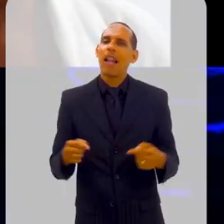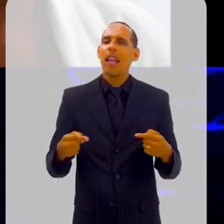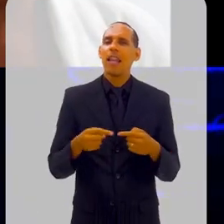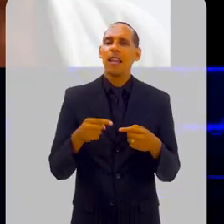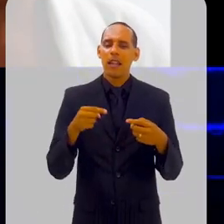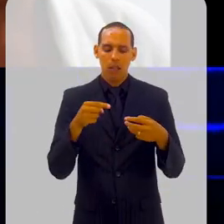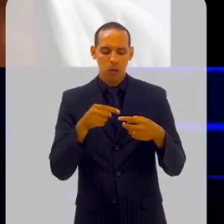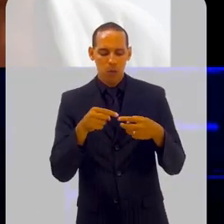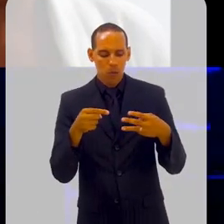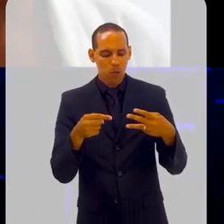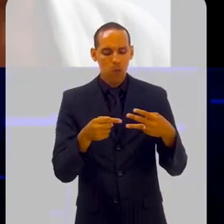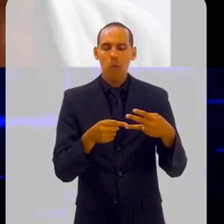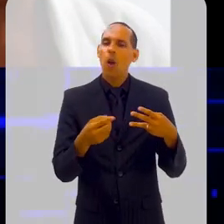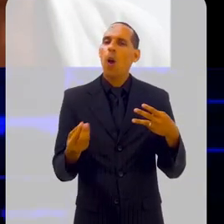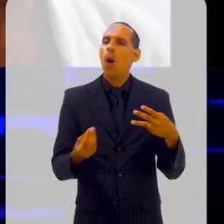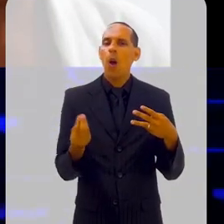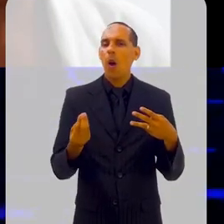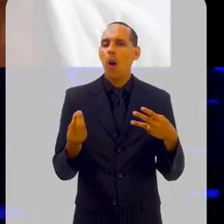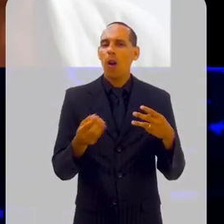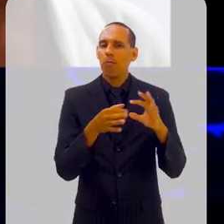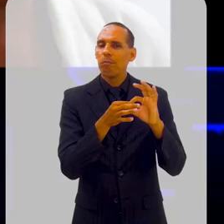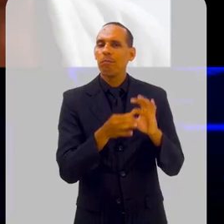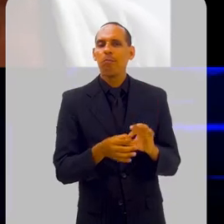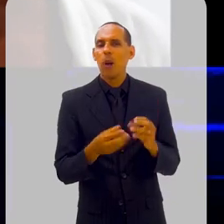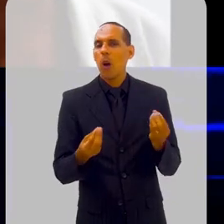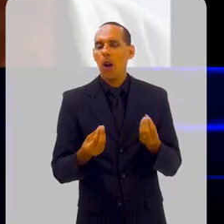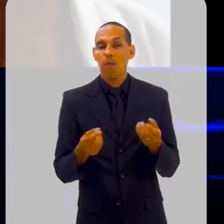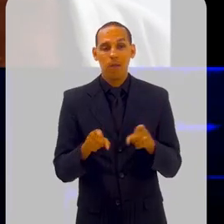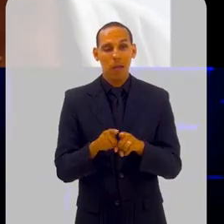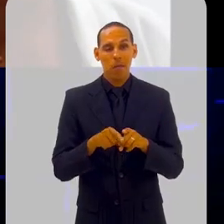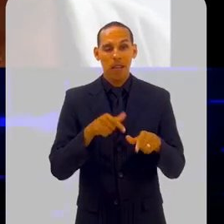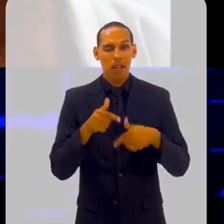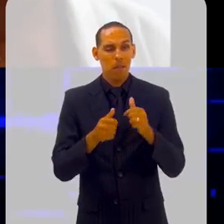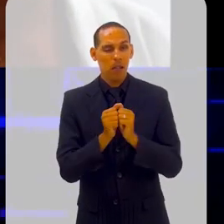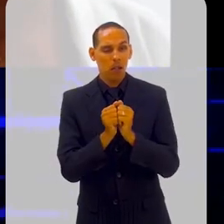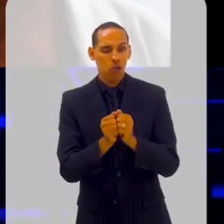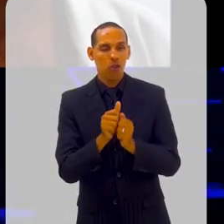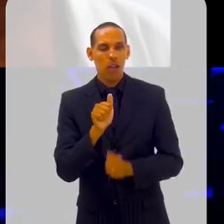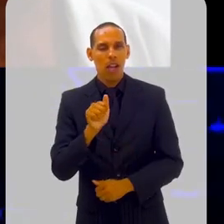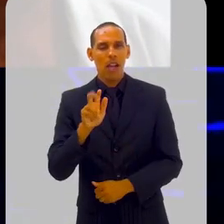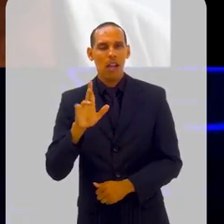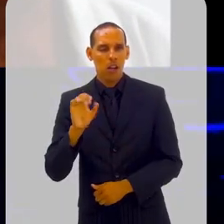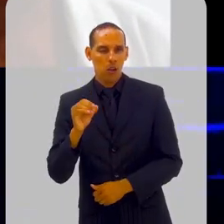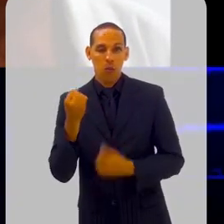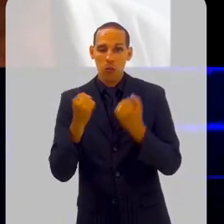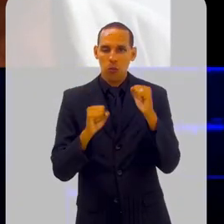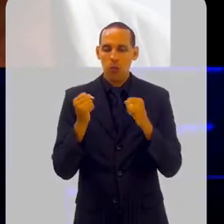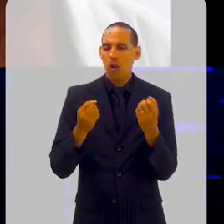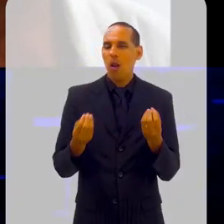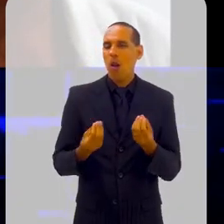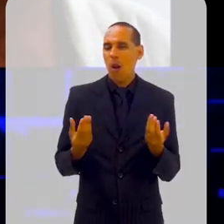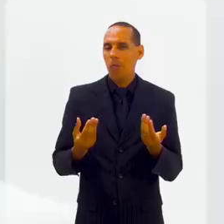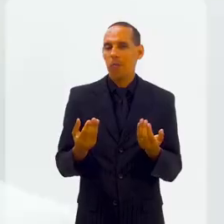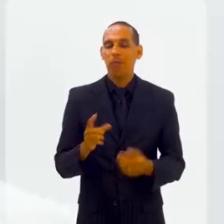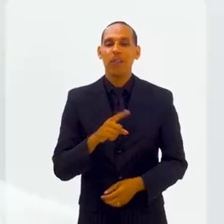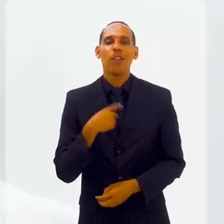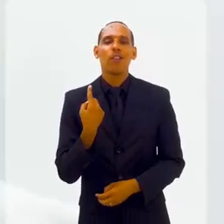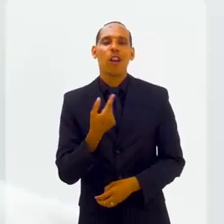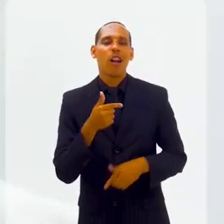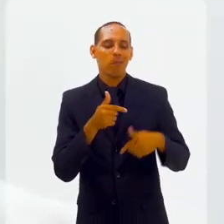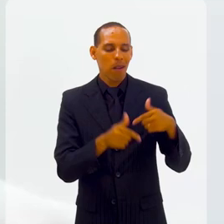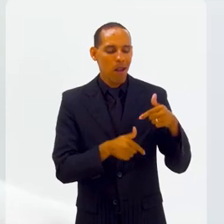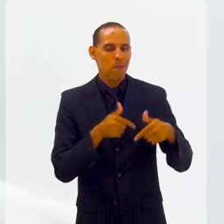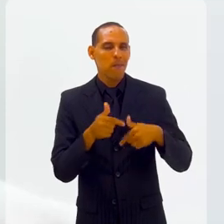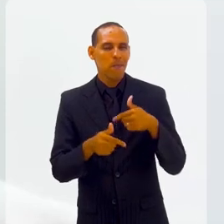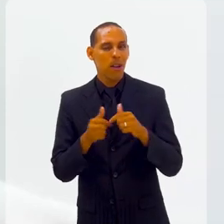com essas outras duas sedes e como ela também pode trabalhar mais aproximadamente da agroindústria aqui do Estado do Rio de Janeiro né a gente